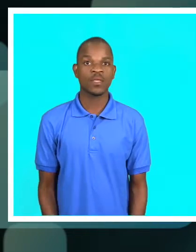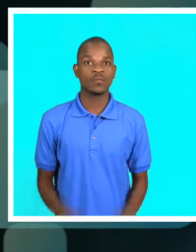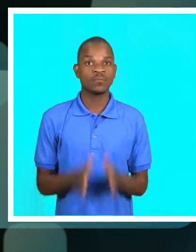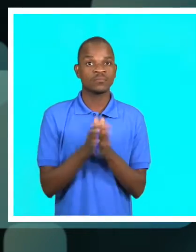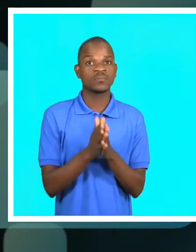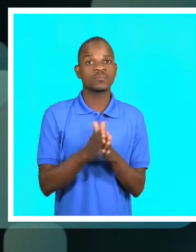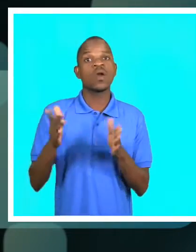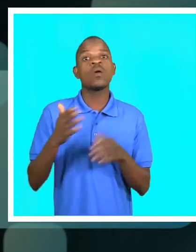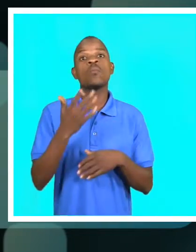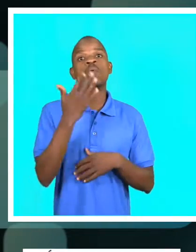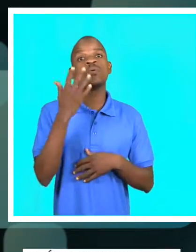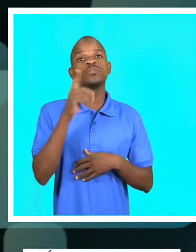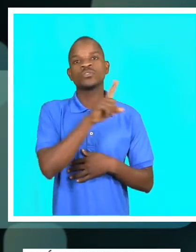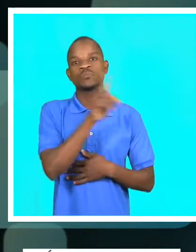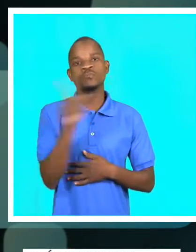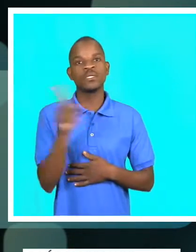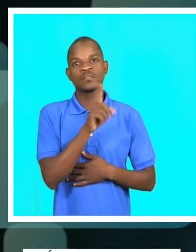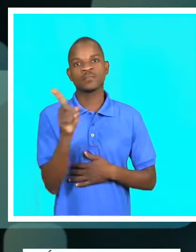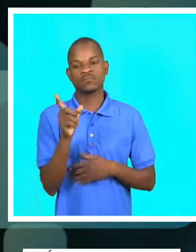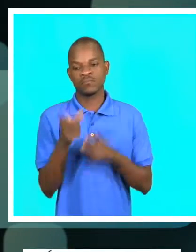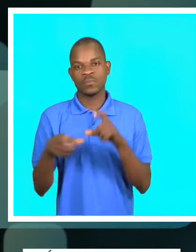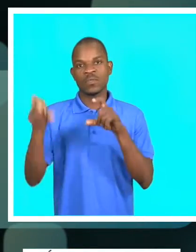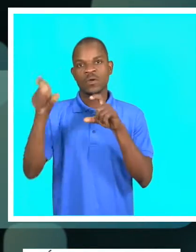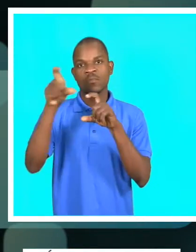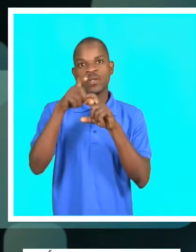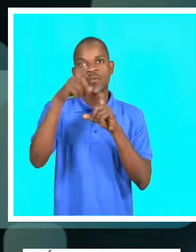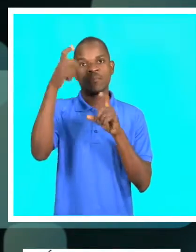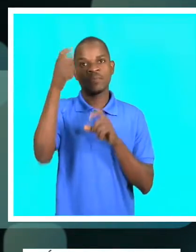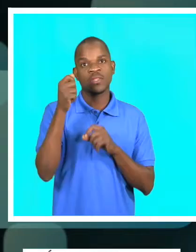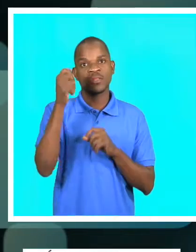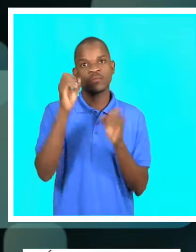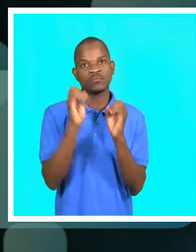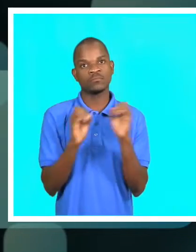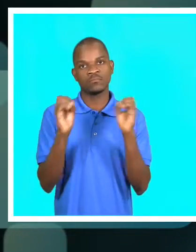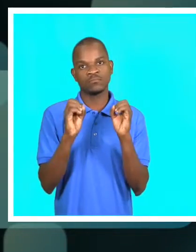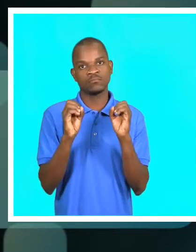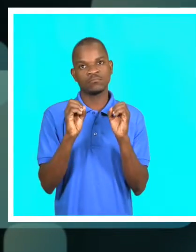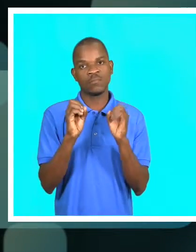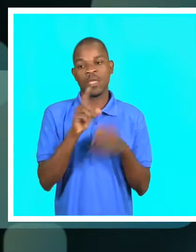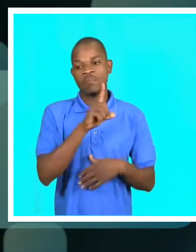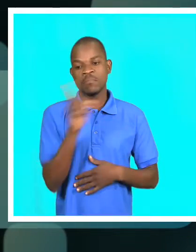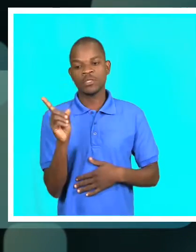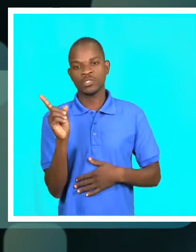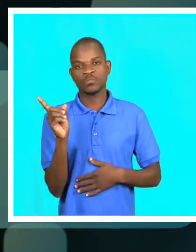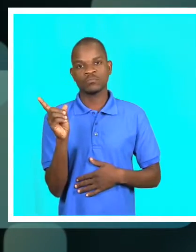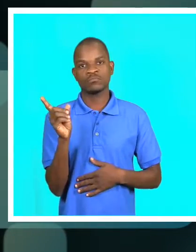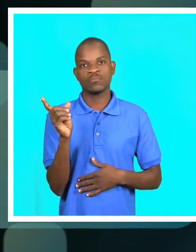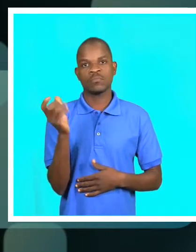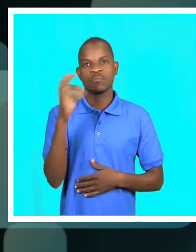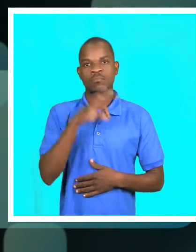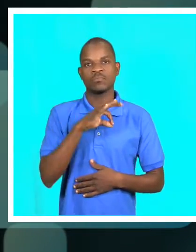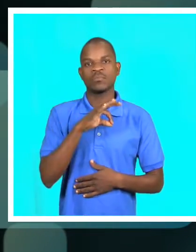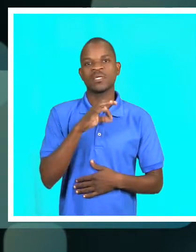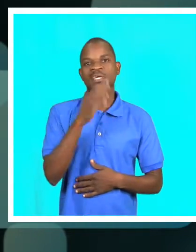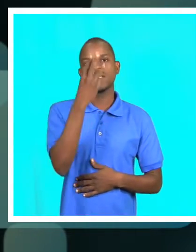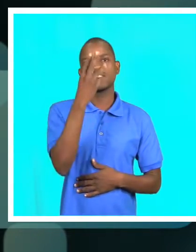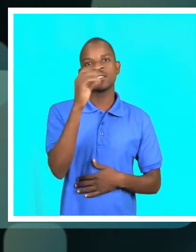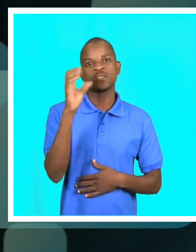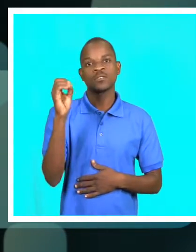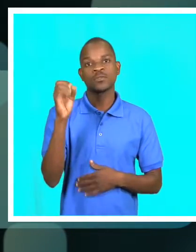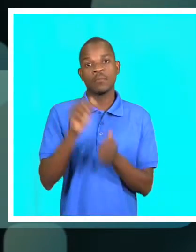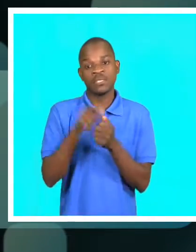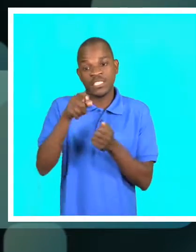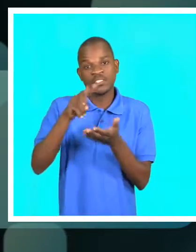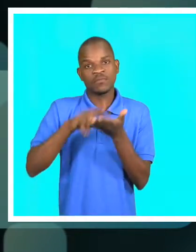Passam muitos meses sem que tenhamos aumento da pensão. Recebemos 300 miticais por mês. Mesmo este